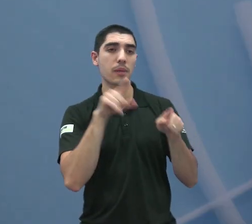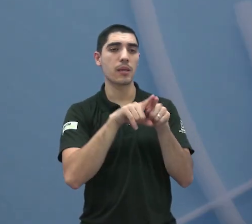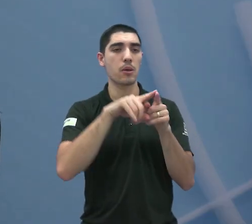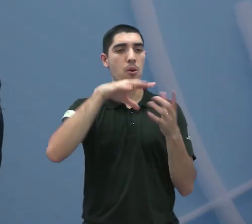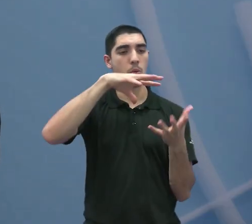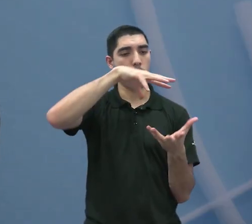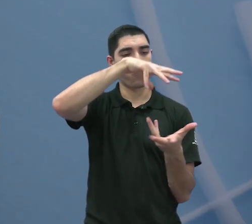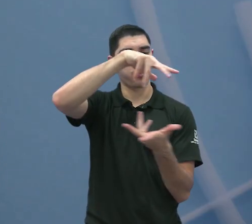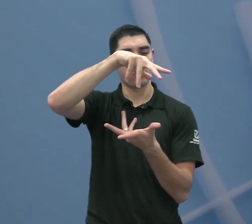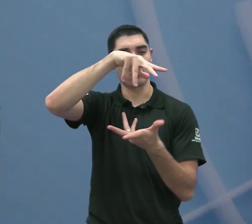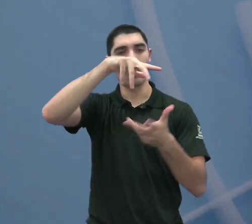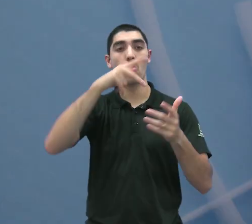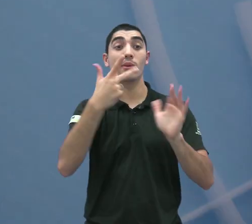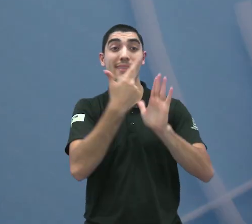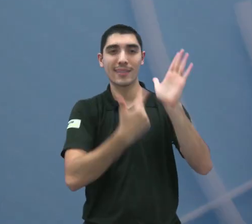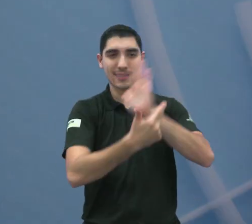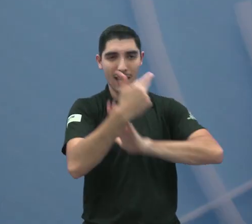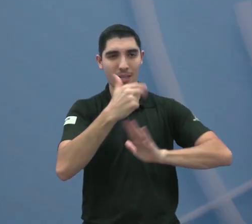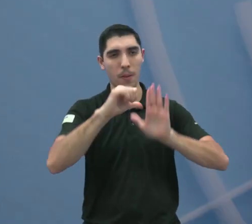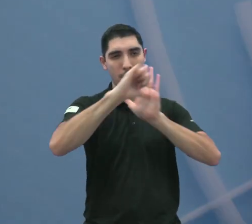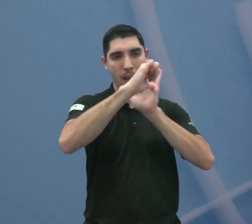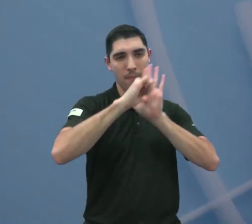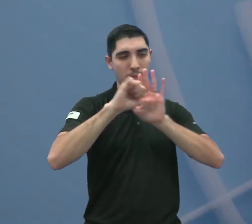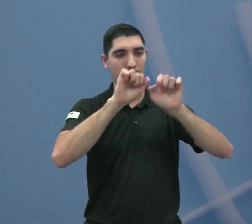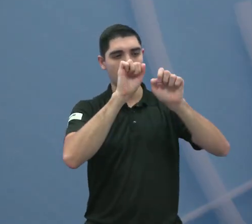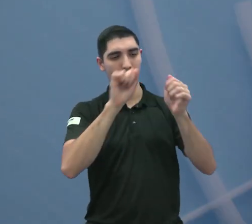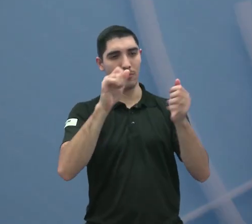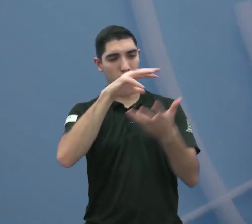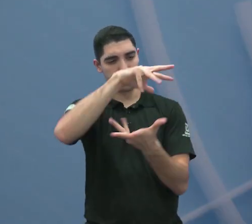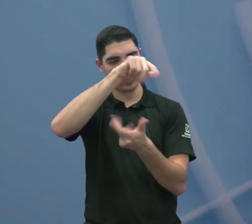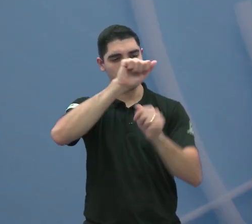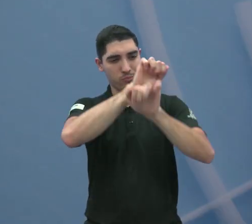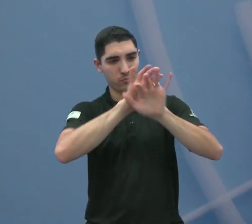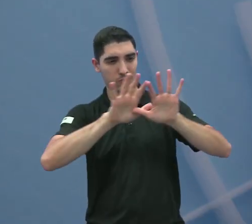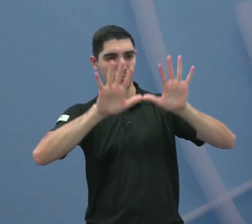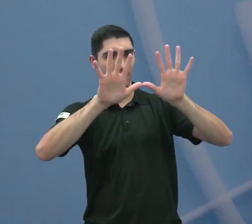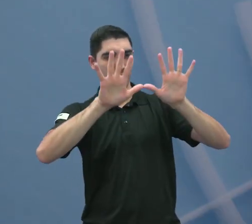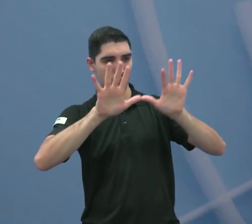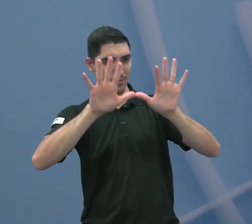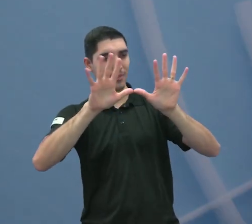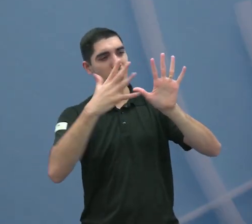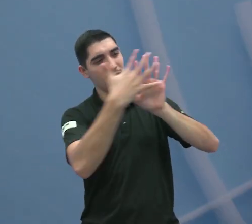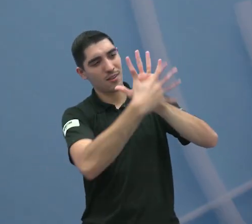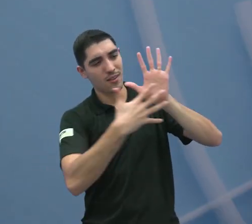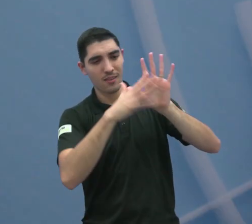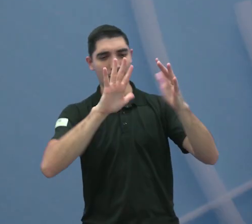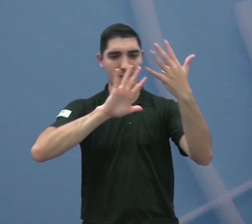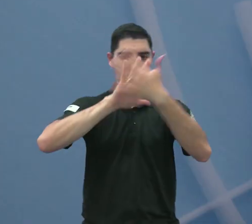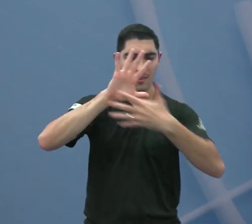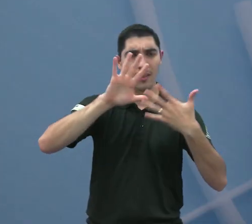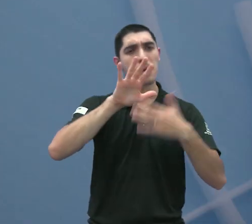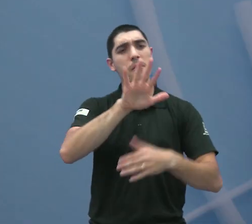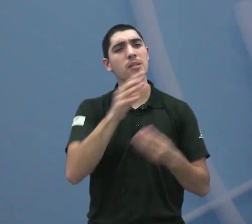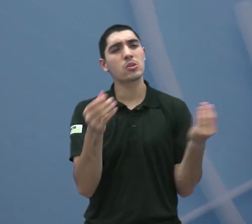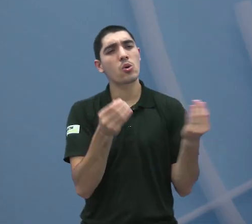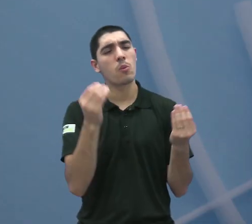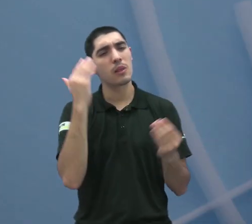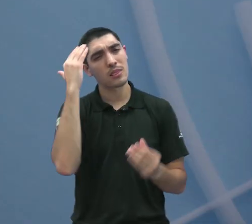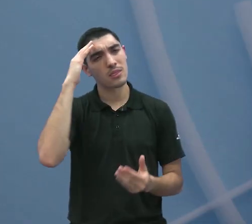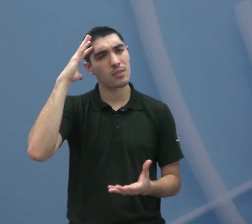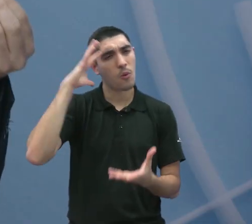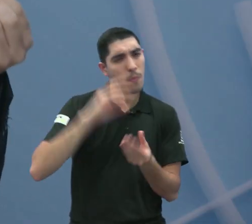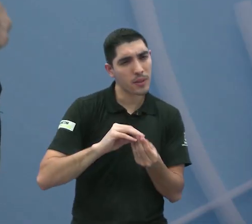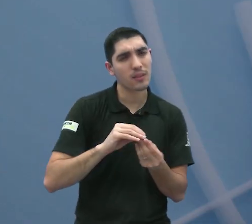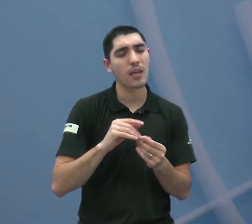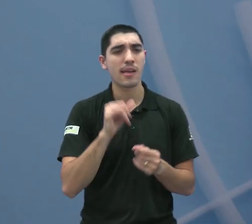E a forma ali como ele foi construído. Como que esse debate ajuda a entender a relação de forças